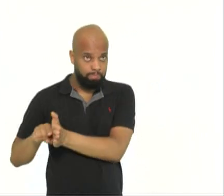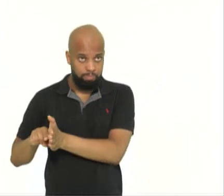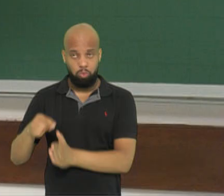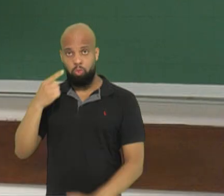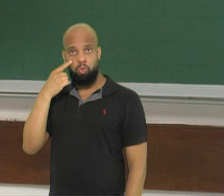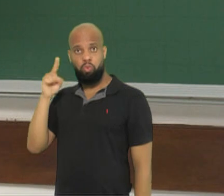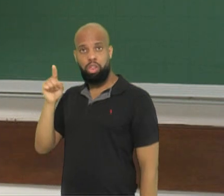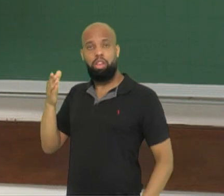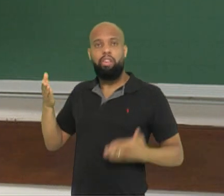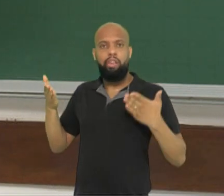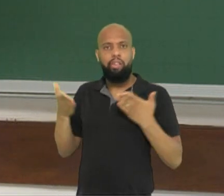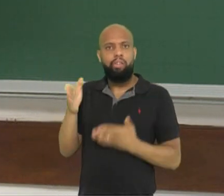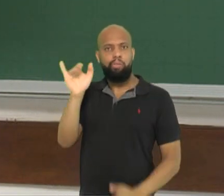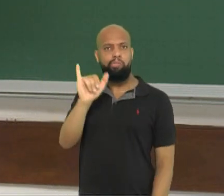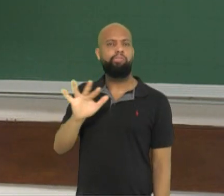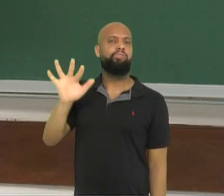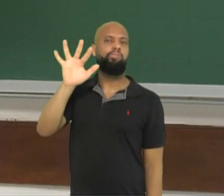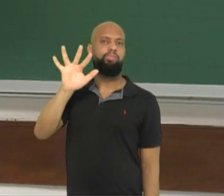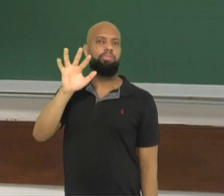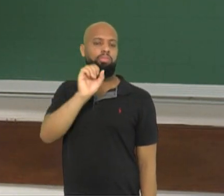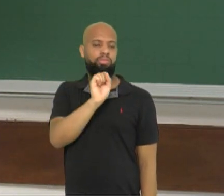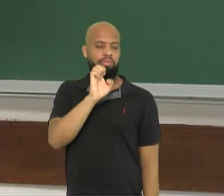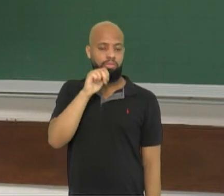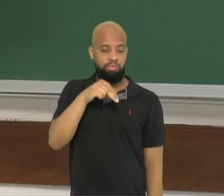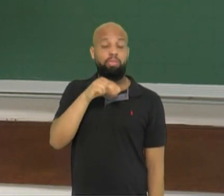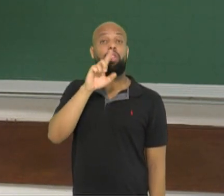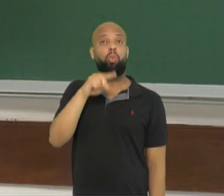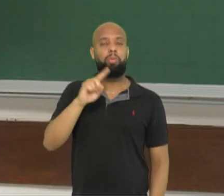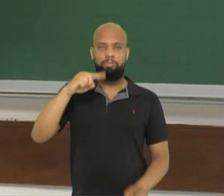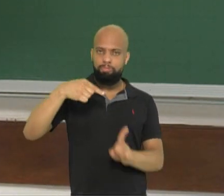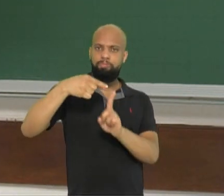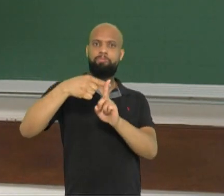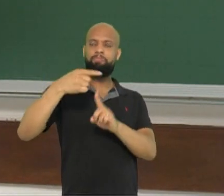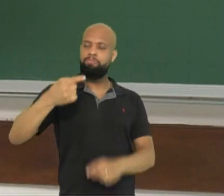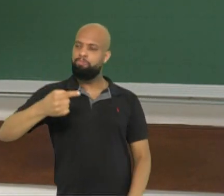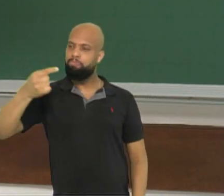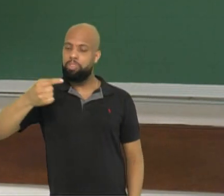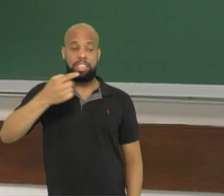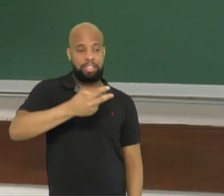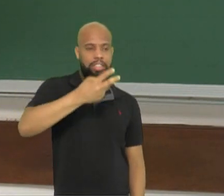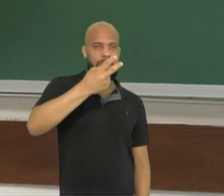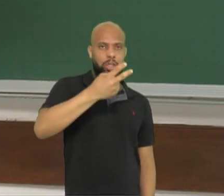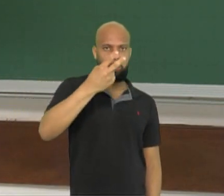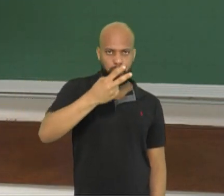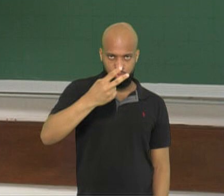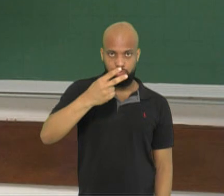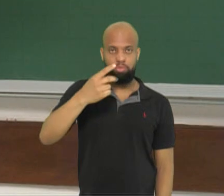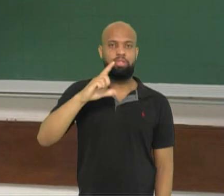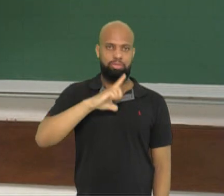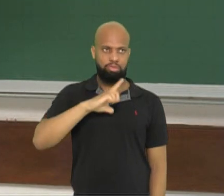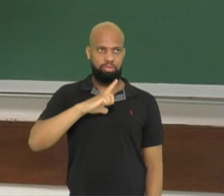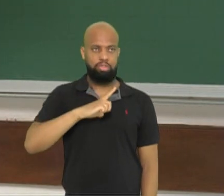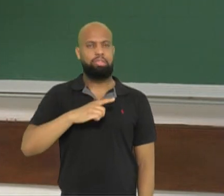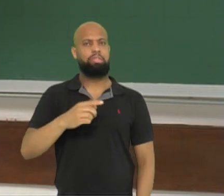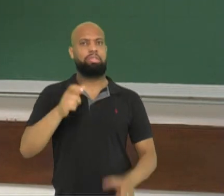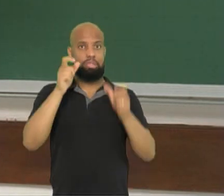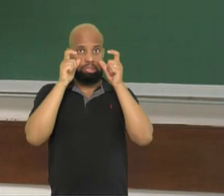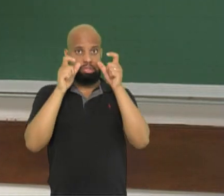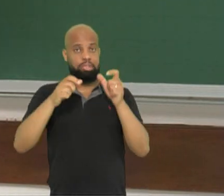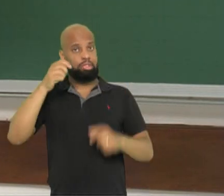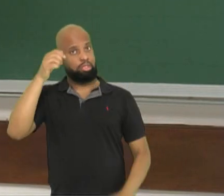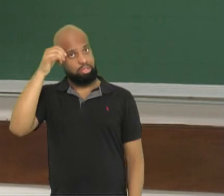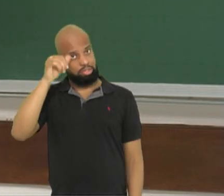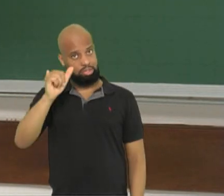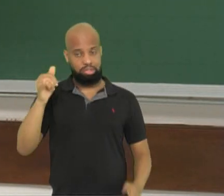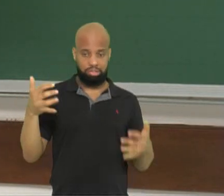gente pode ver a imagem seno positivo no primeiro e no segundo quadrante. Interessante isso para a gente depois não confundir lá